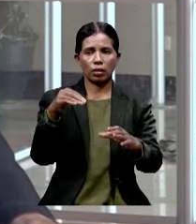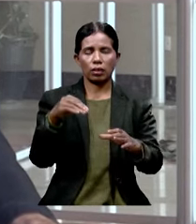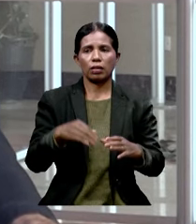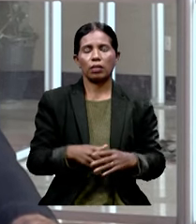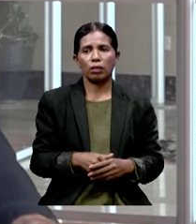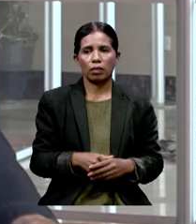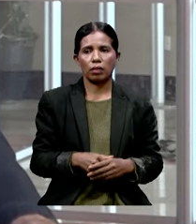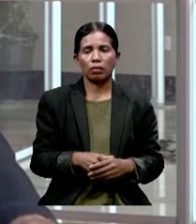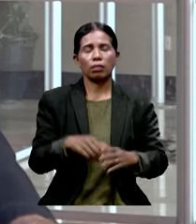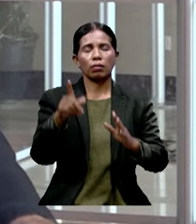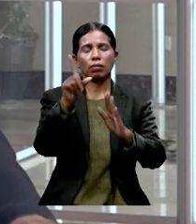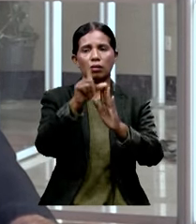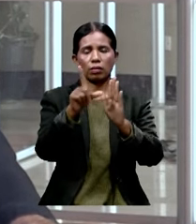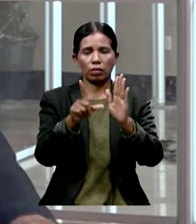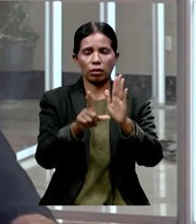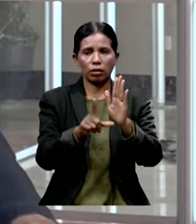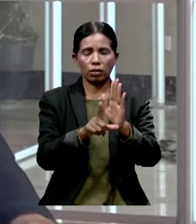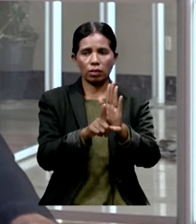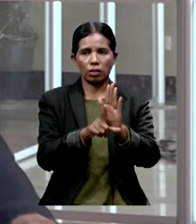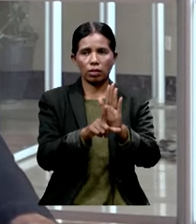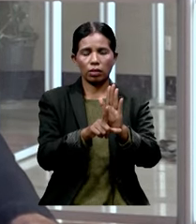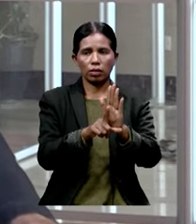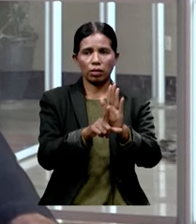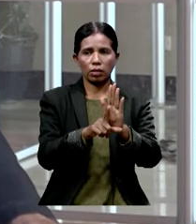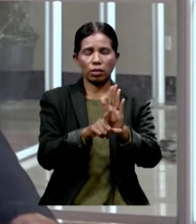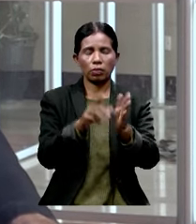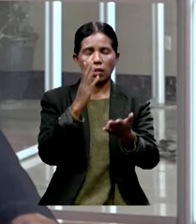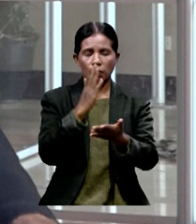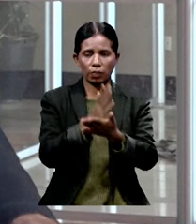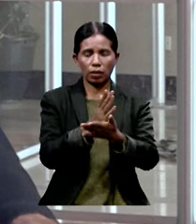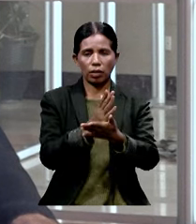Achei a resolução a tua suspenda, né?